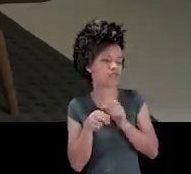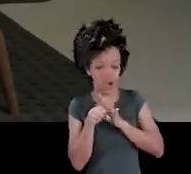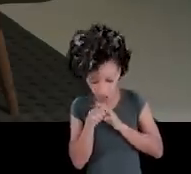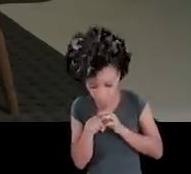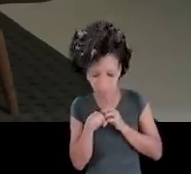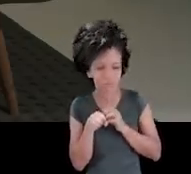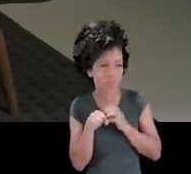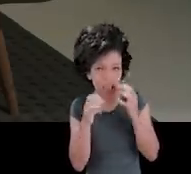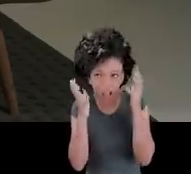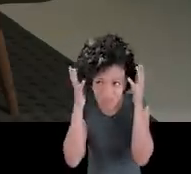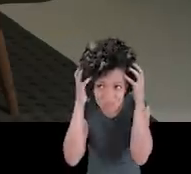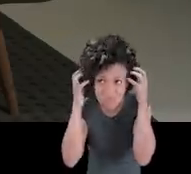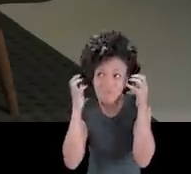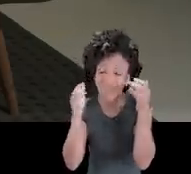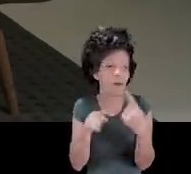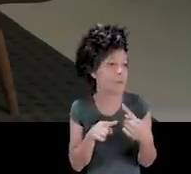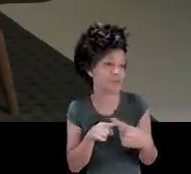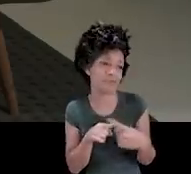com a cabeça raspada. Porque, cara,